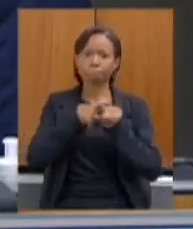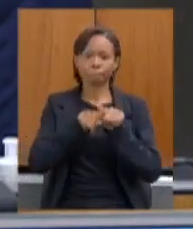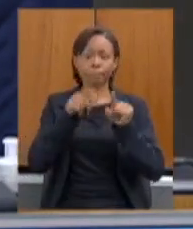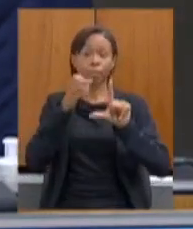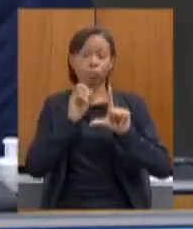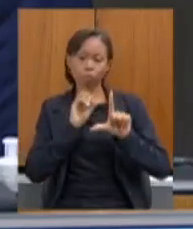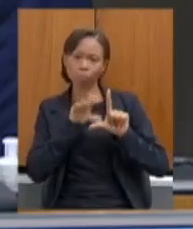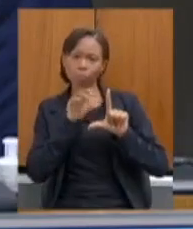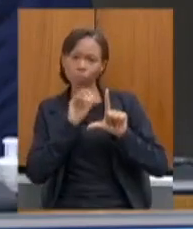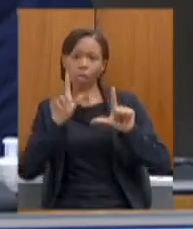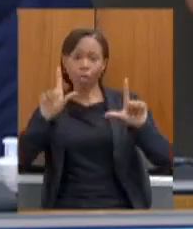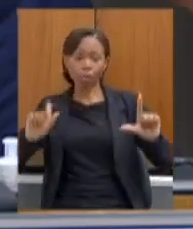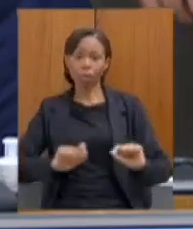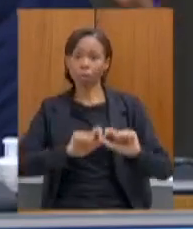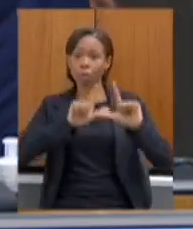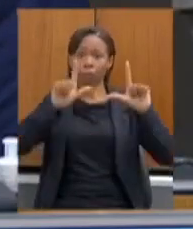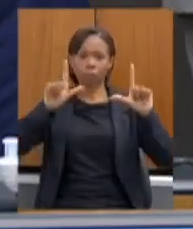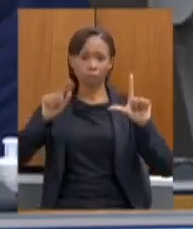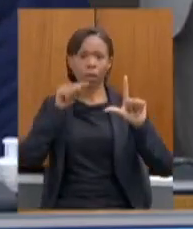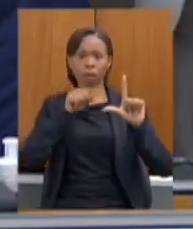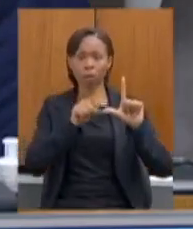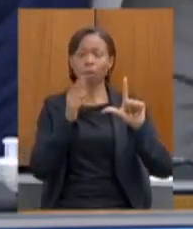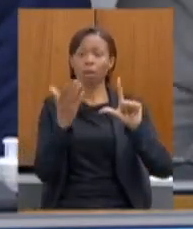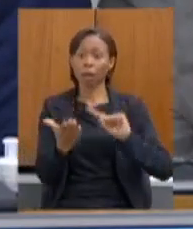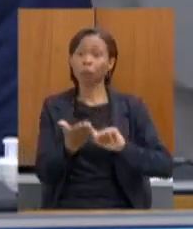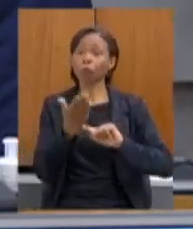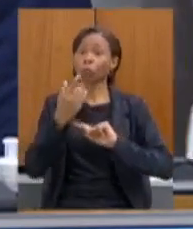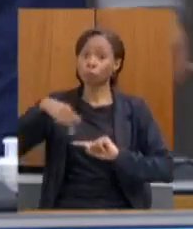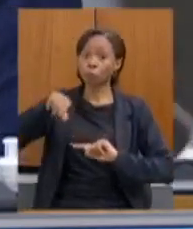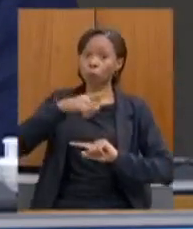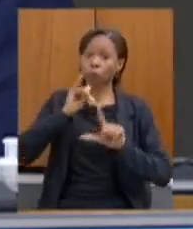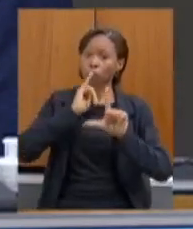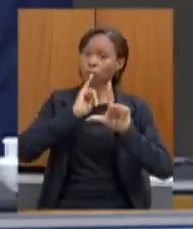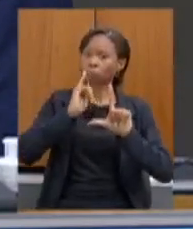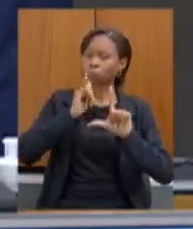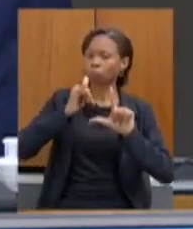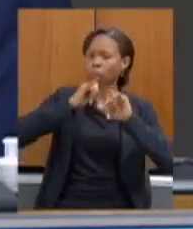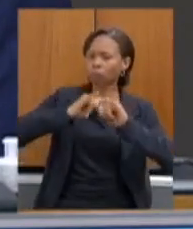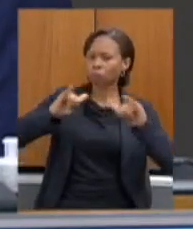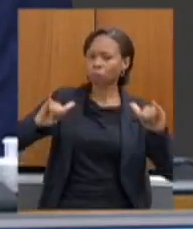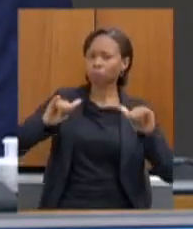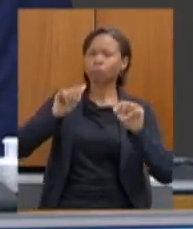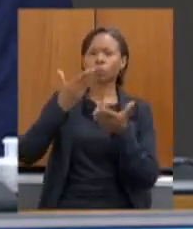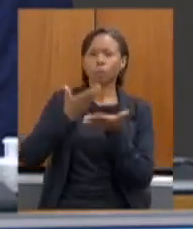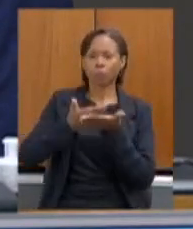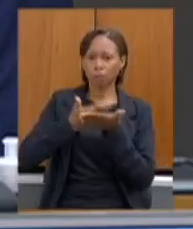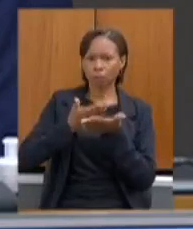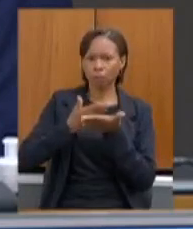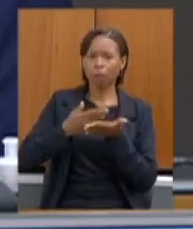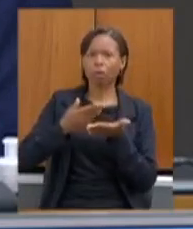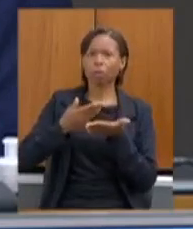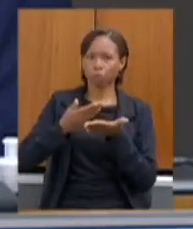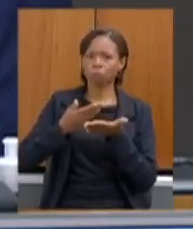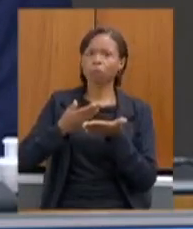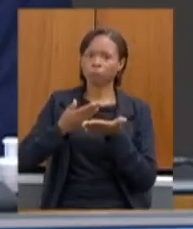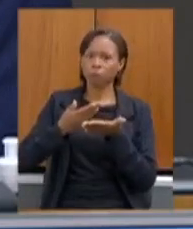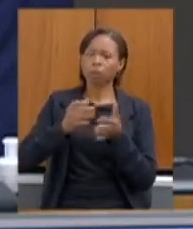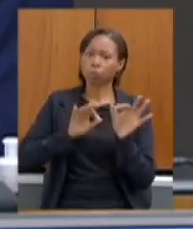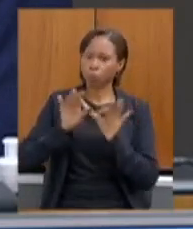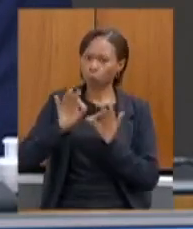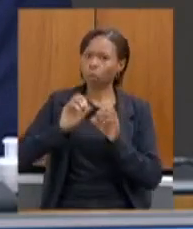transmitir, de ceder espaço na TV Assembleia para que a pudesse transmitir as aulas do Plano de Educação Remota do Estado.